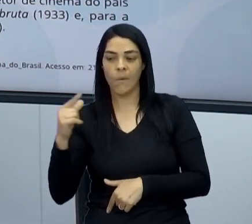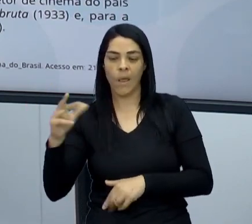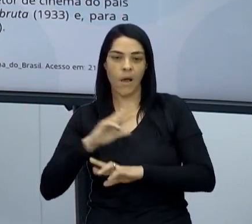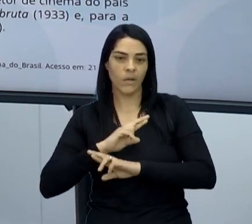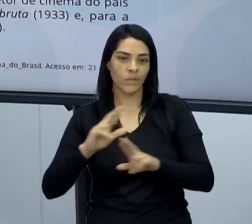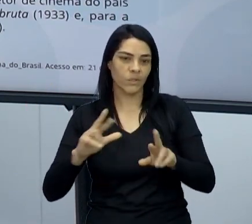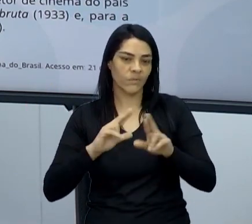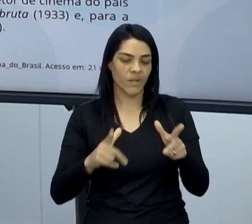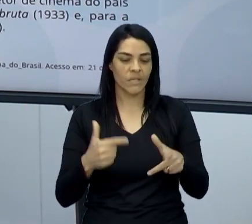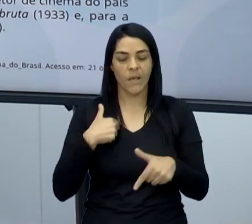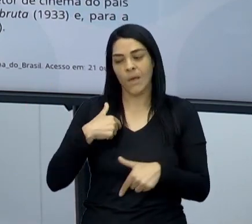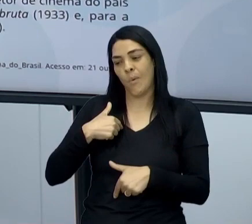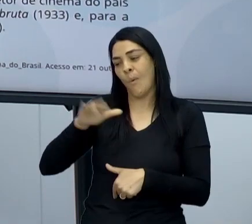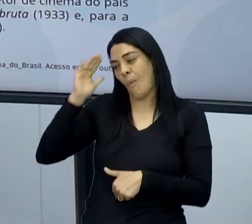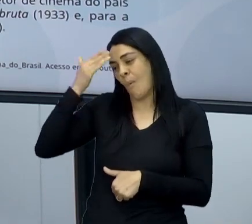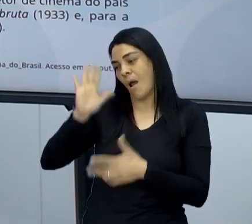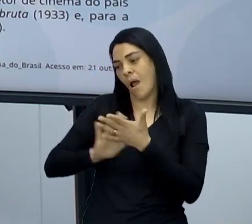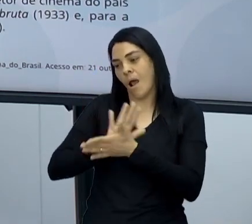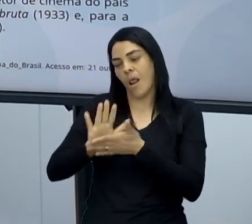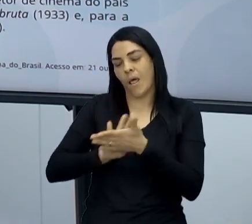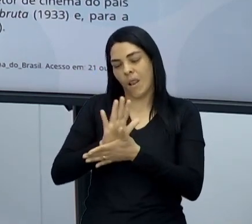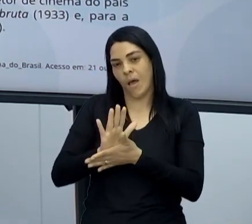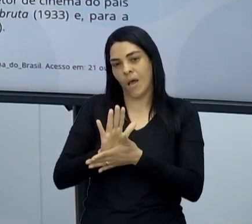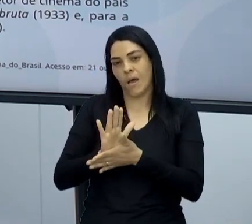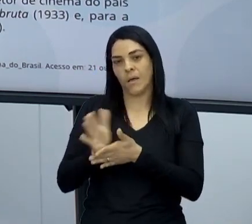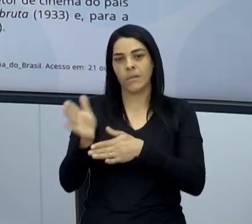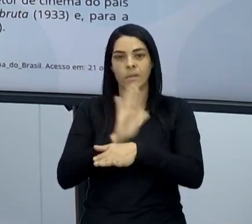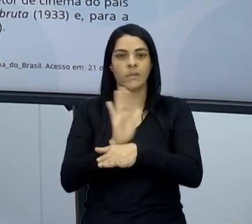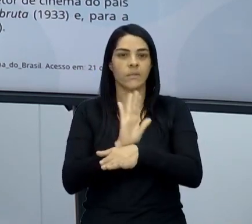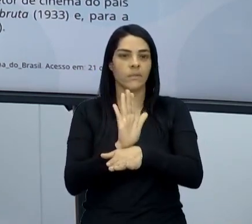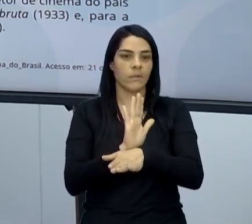entendo a história. O cinema mudo era aquela coisa do...